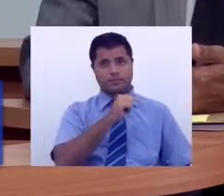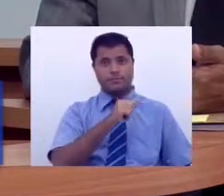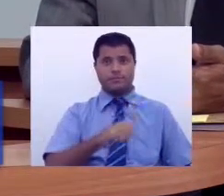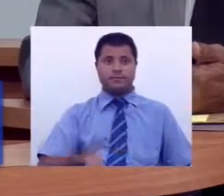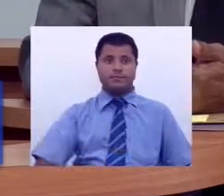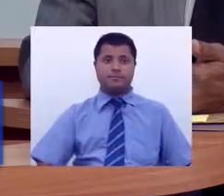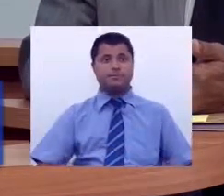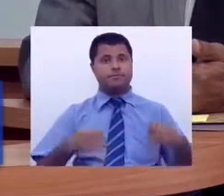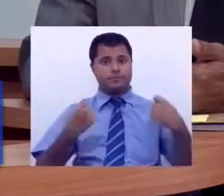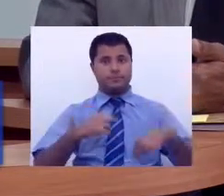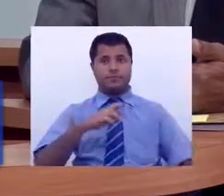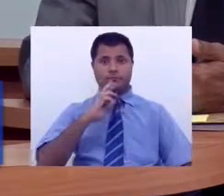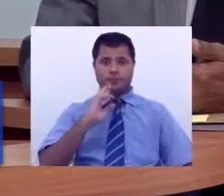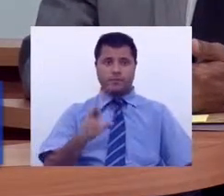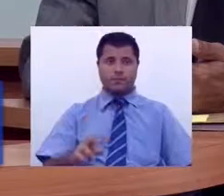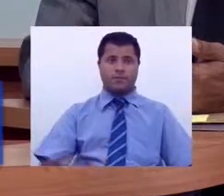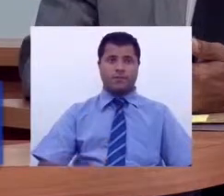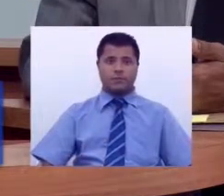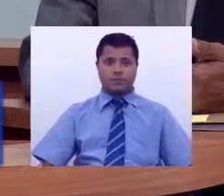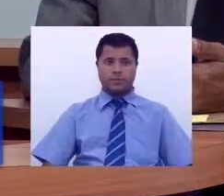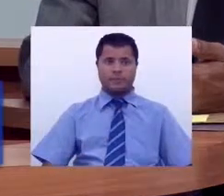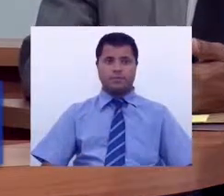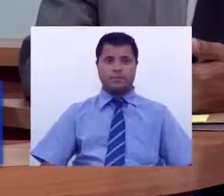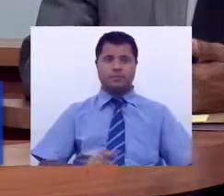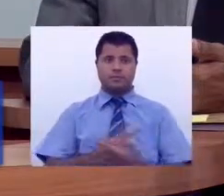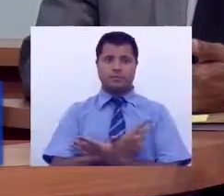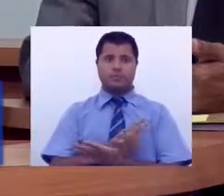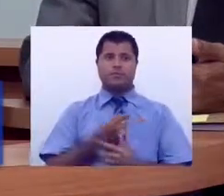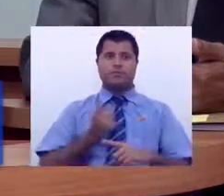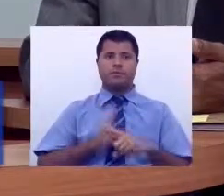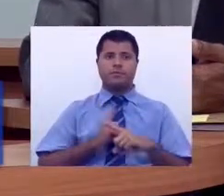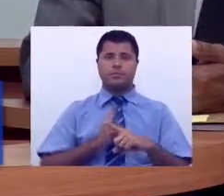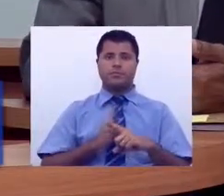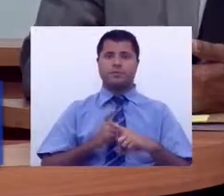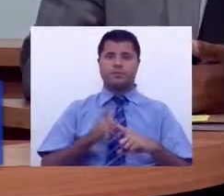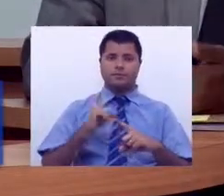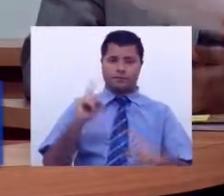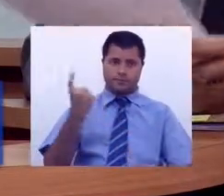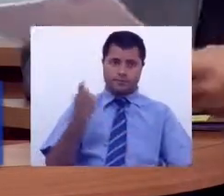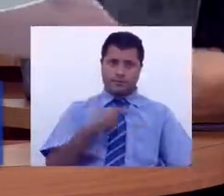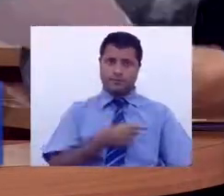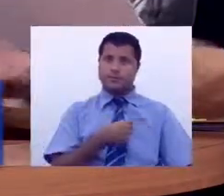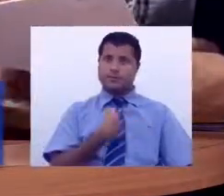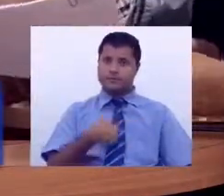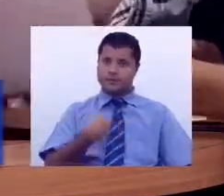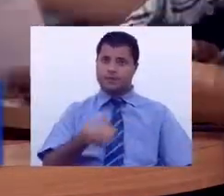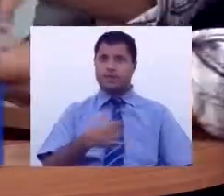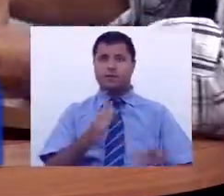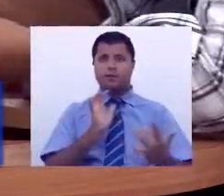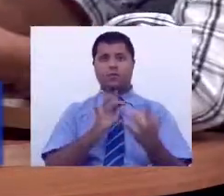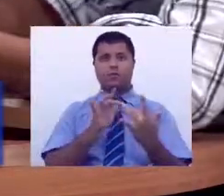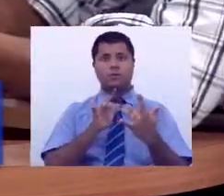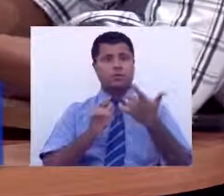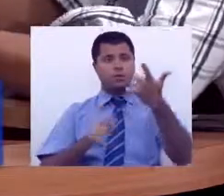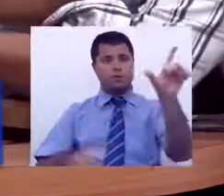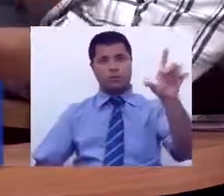tem que responder por improbidade administrativa, que ele já teria que fazer um contato com alguma outra ONG.